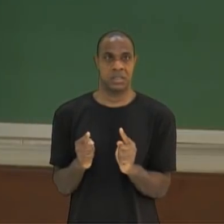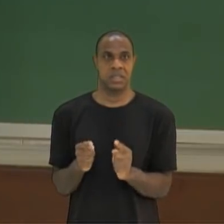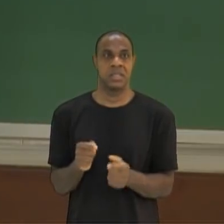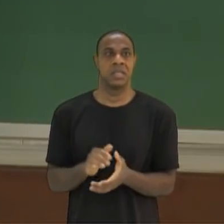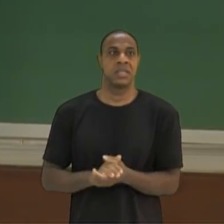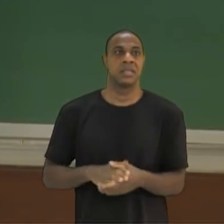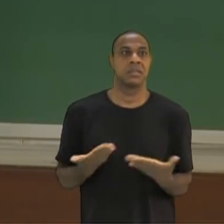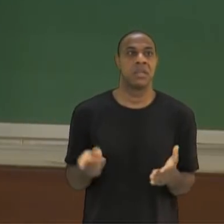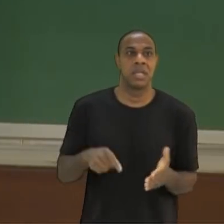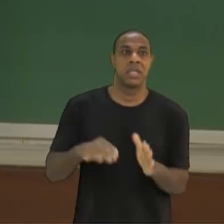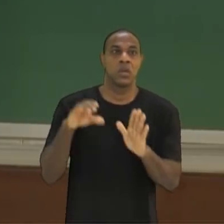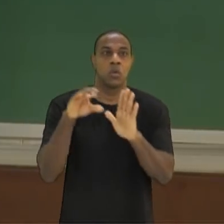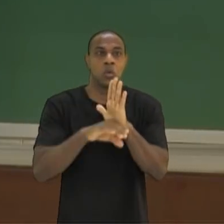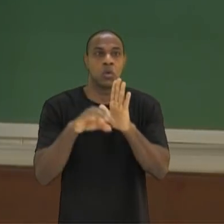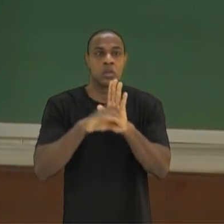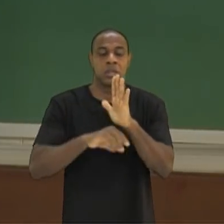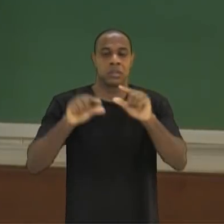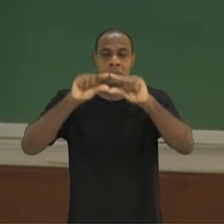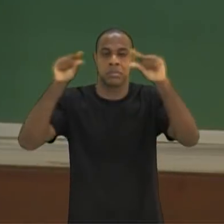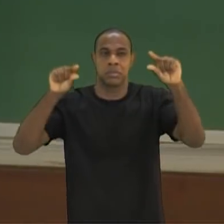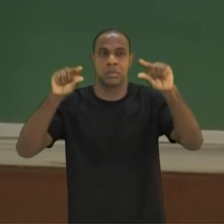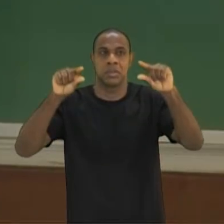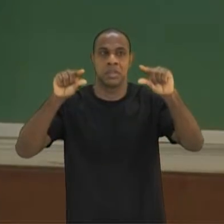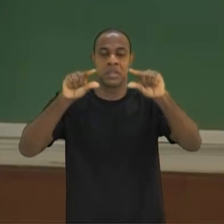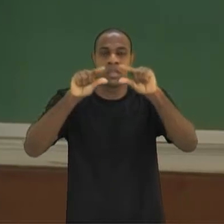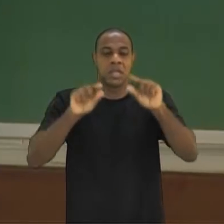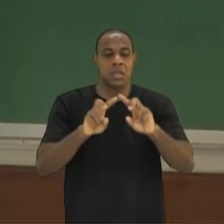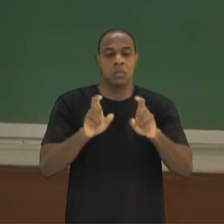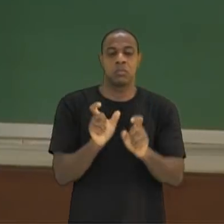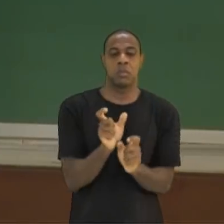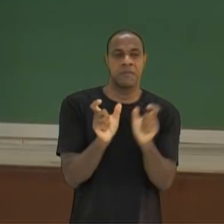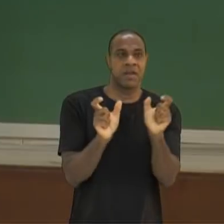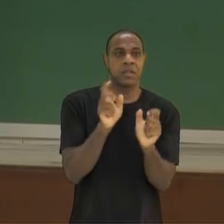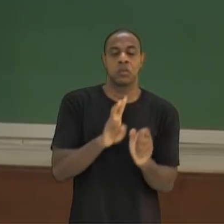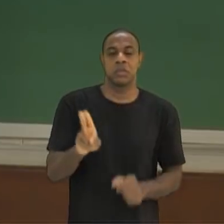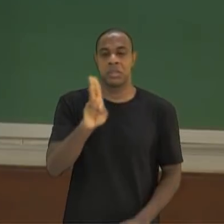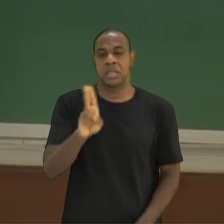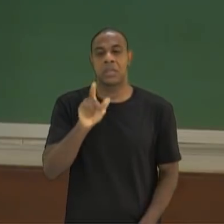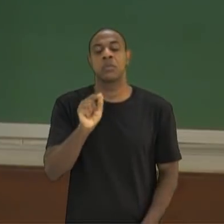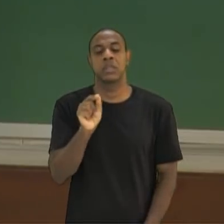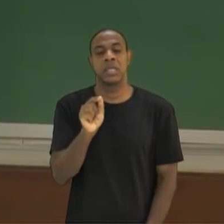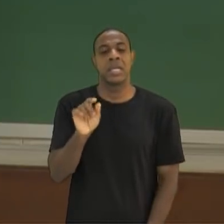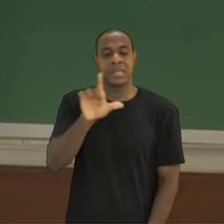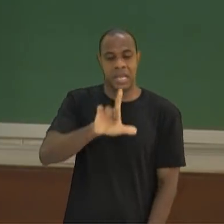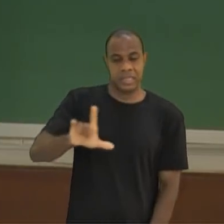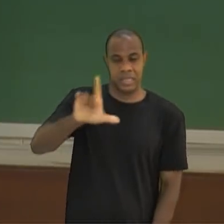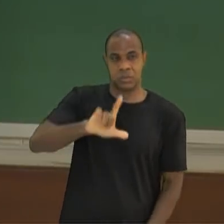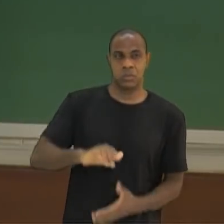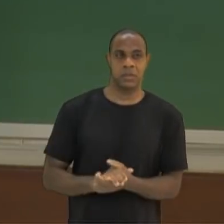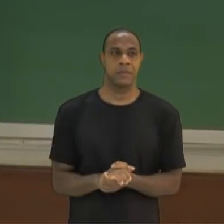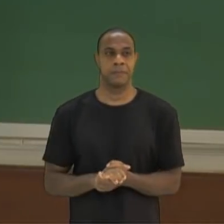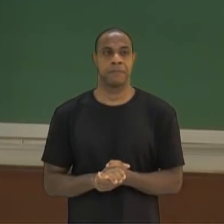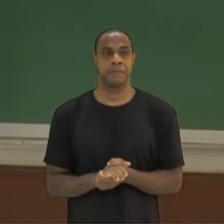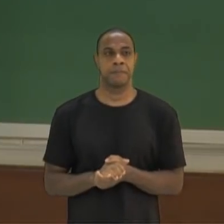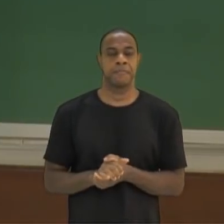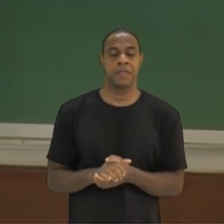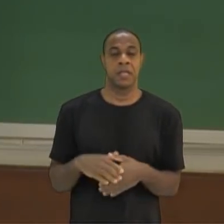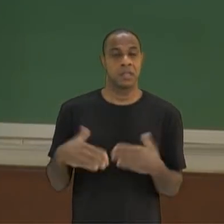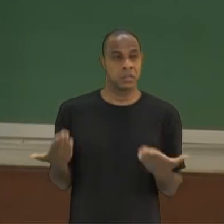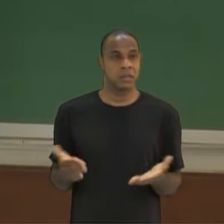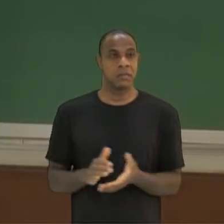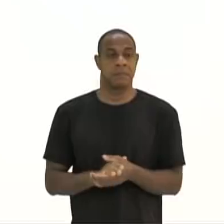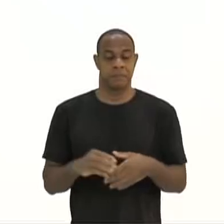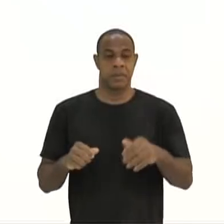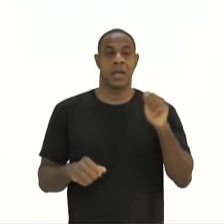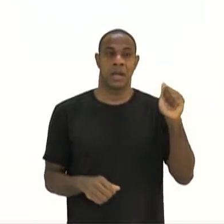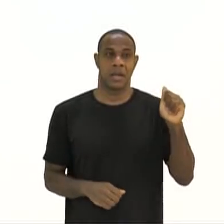define o conceito de um termo muito utilizado na literatura. Então, vamos contar com a memória de vocês aí.